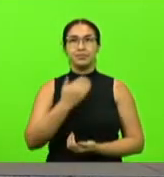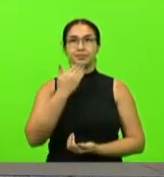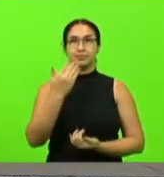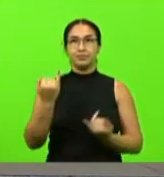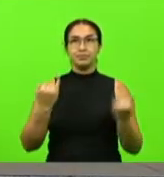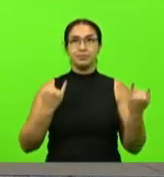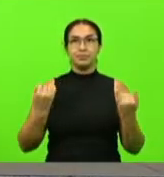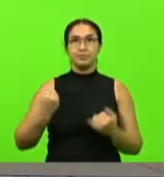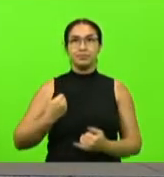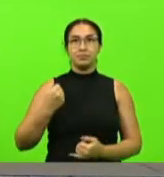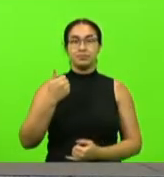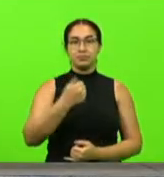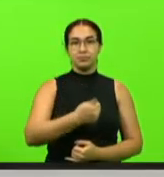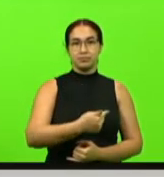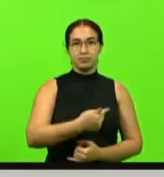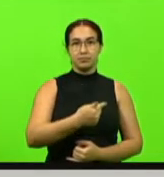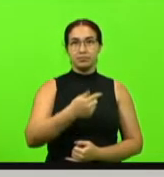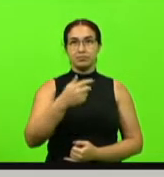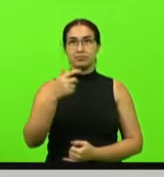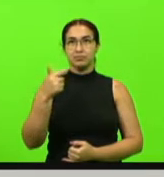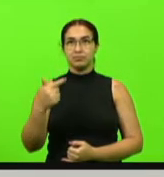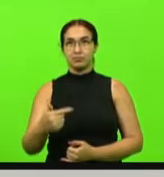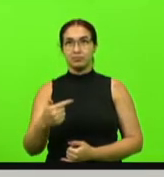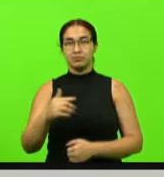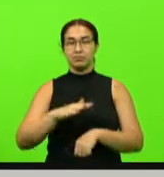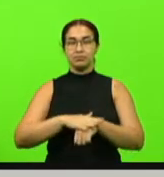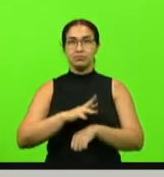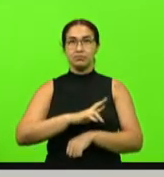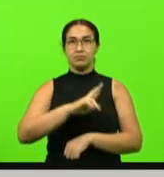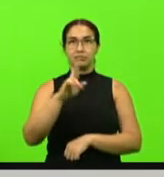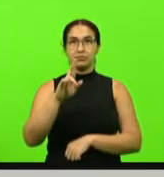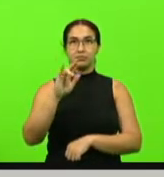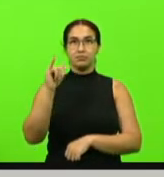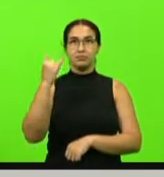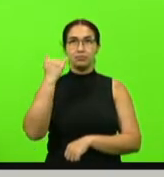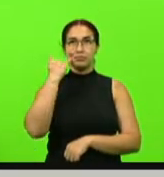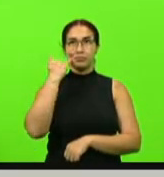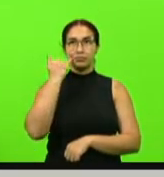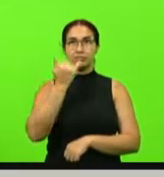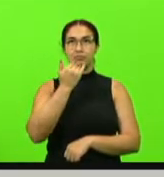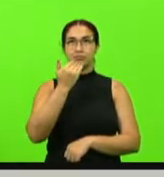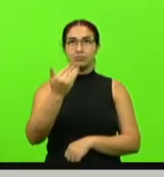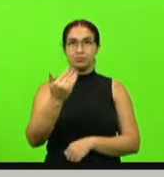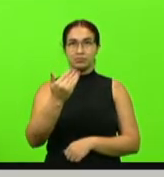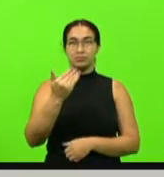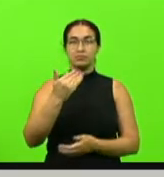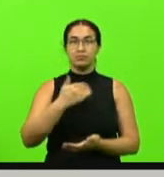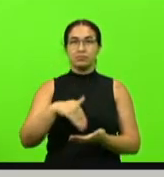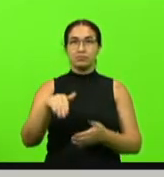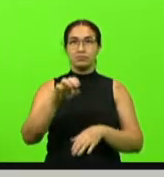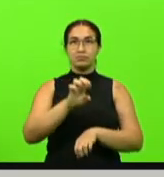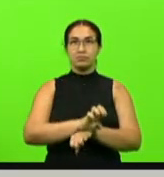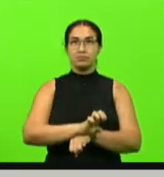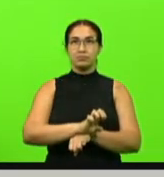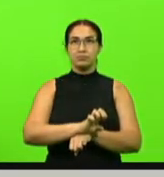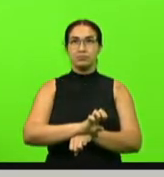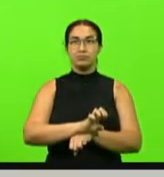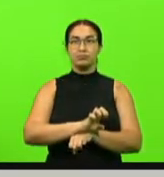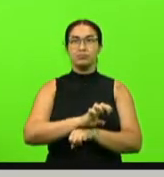informação número 77, autor, deputado Gessé Lopes, solicita ao secretário de Estado da Segurança